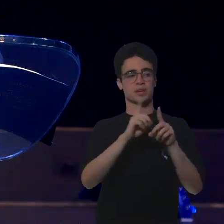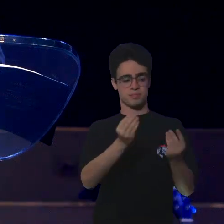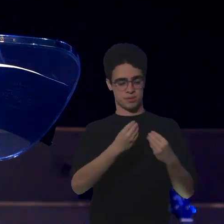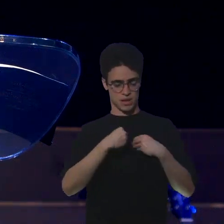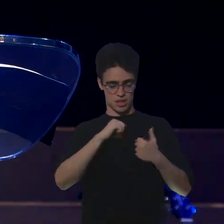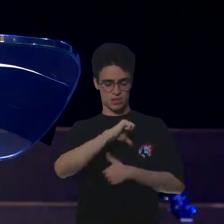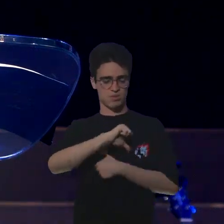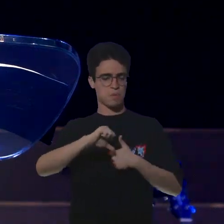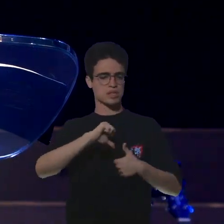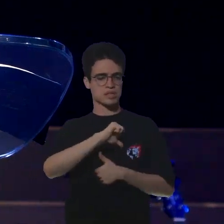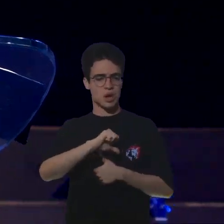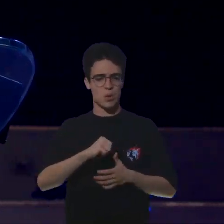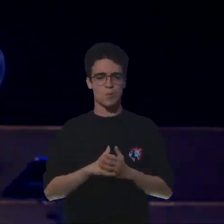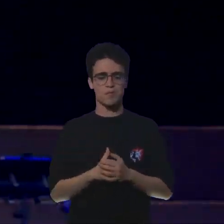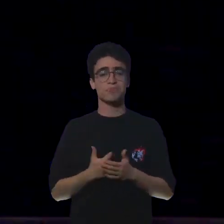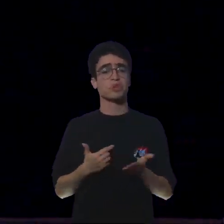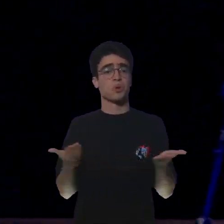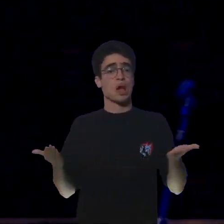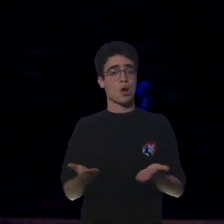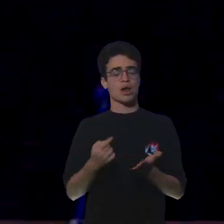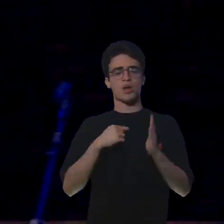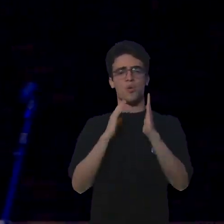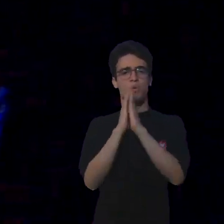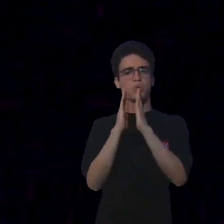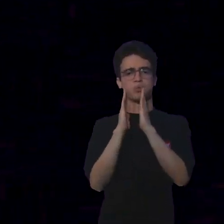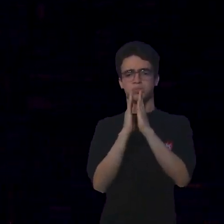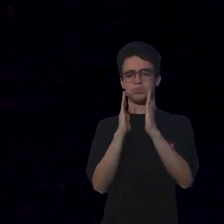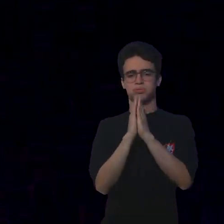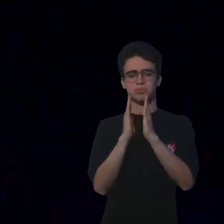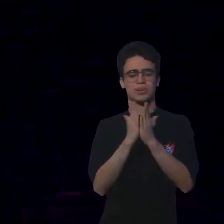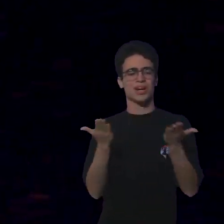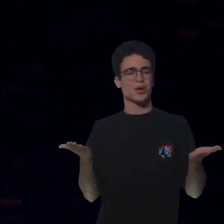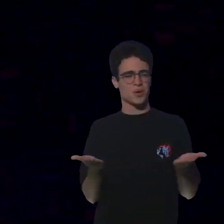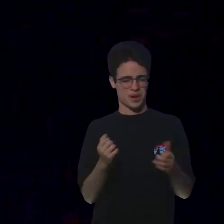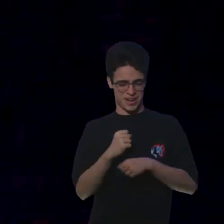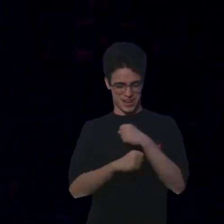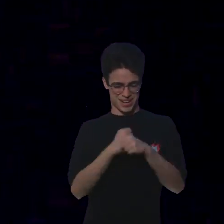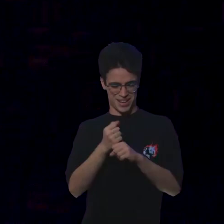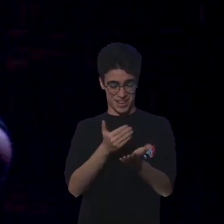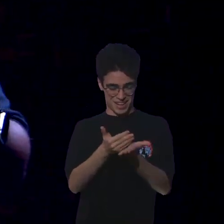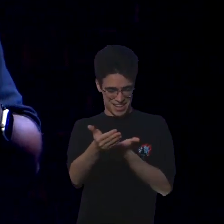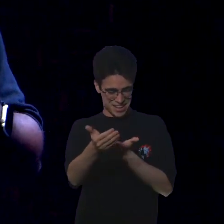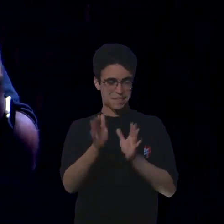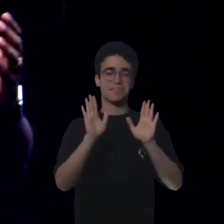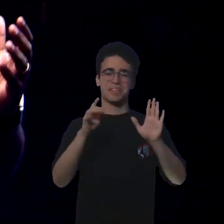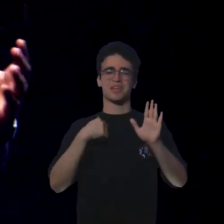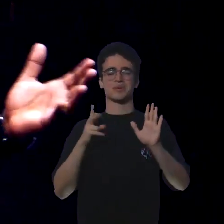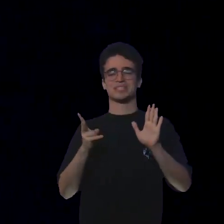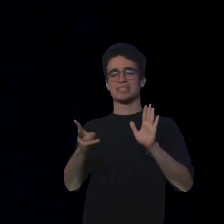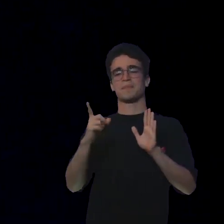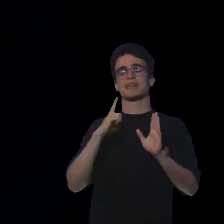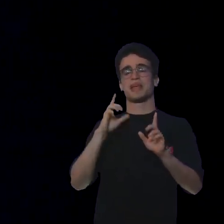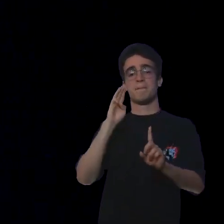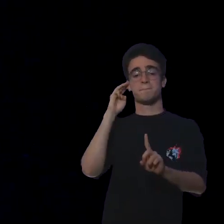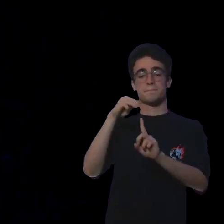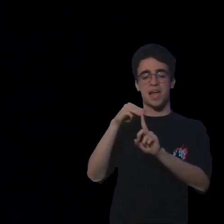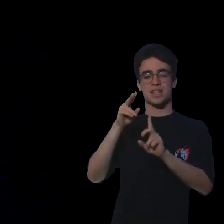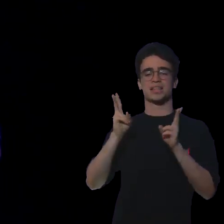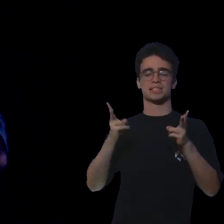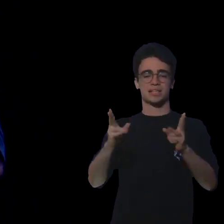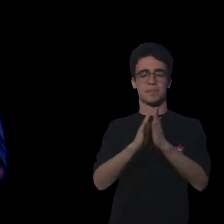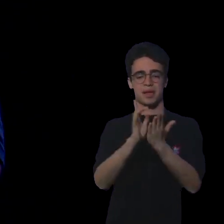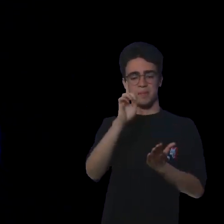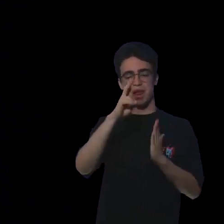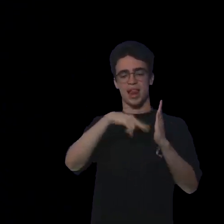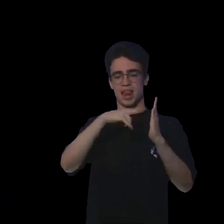transformar. A minha oração para esse início de ano, eu sempre tenho as minhas metas de leitura anual da Bíblia.